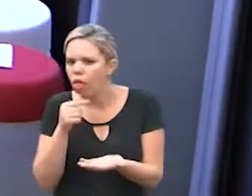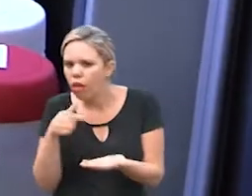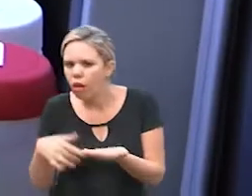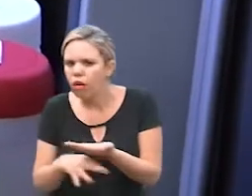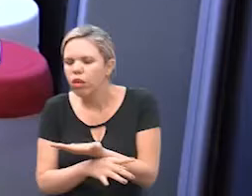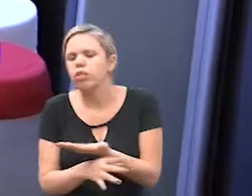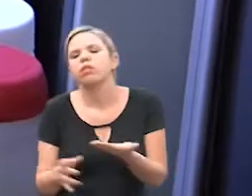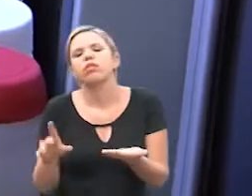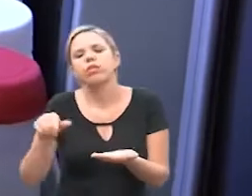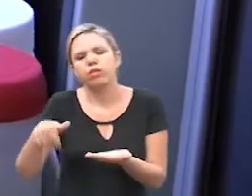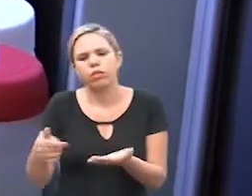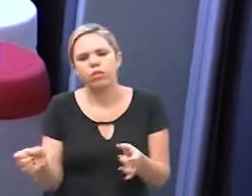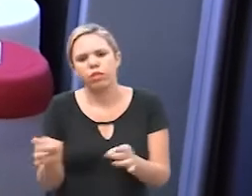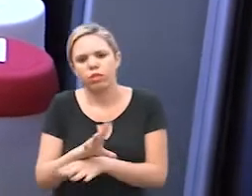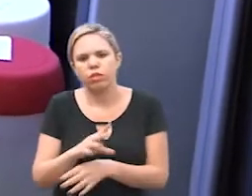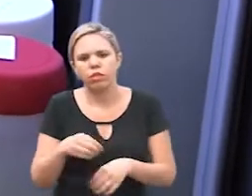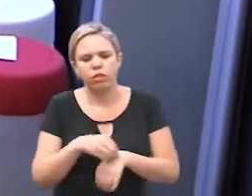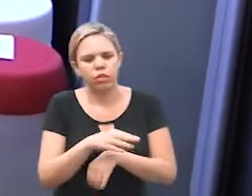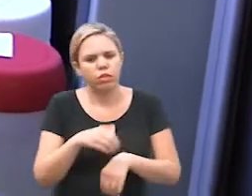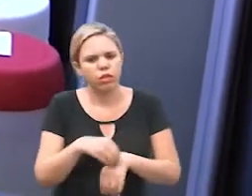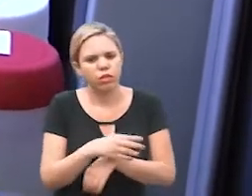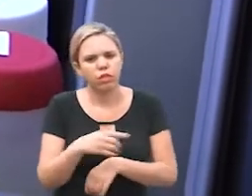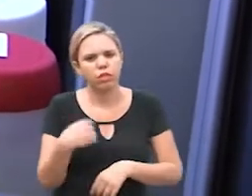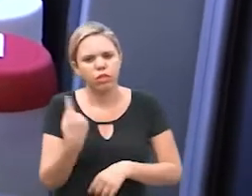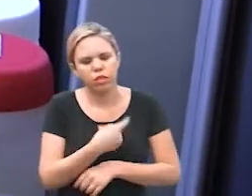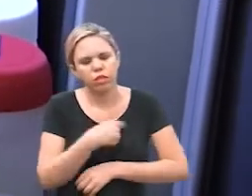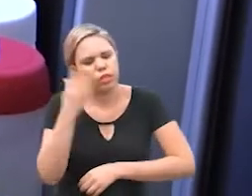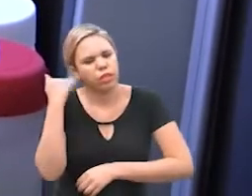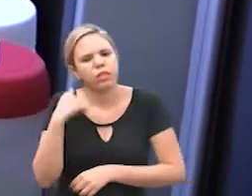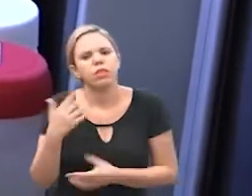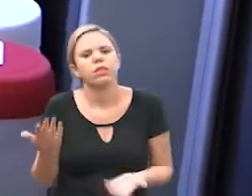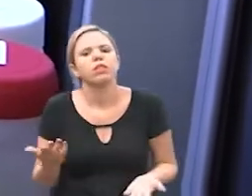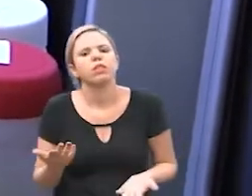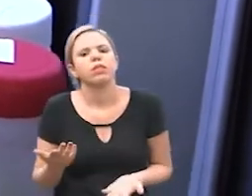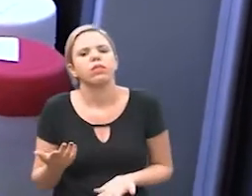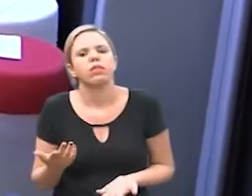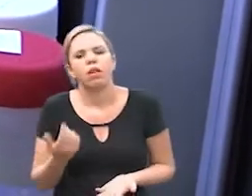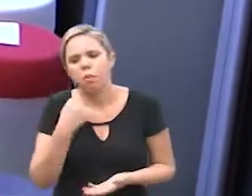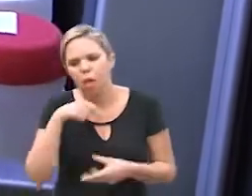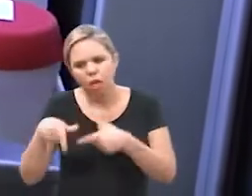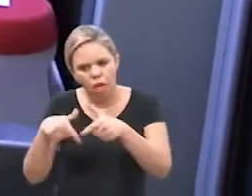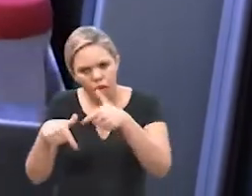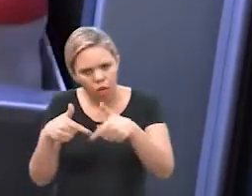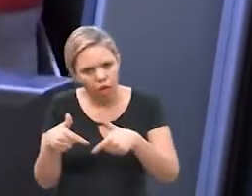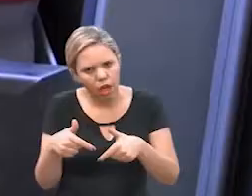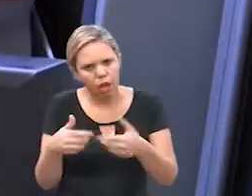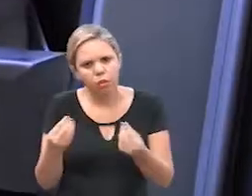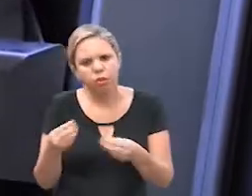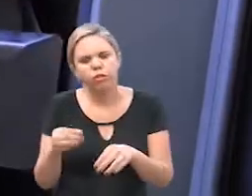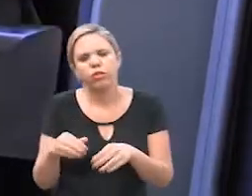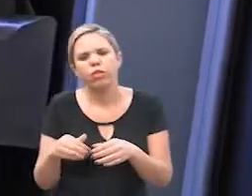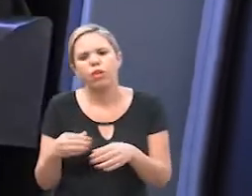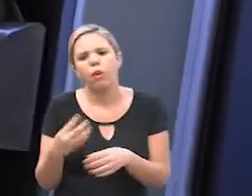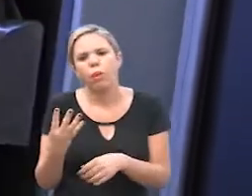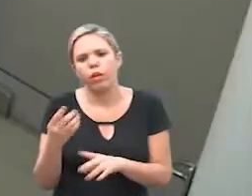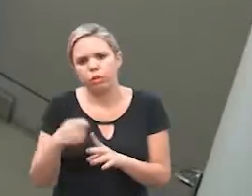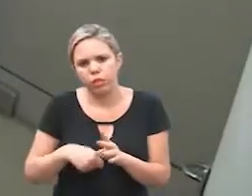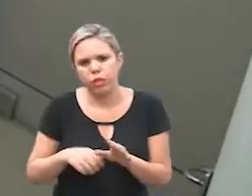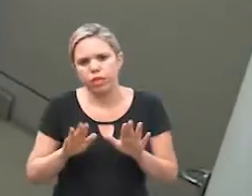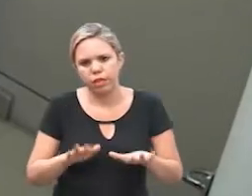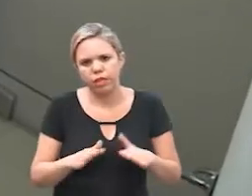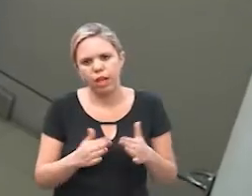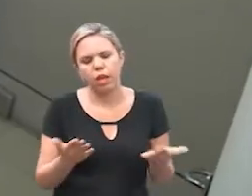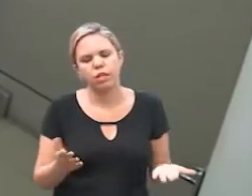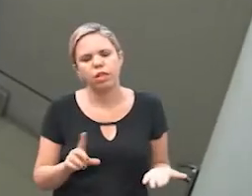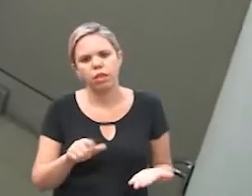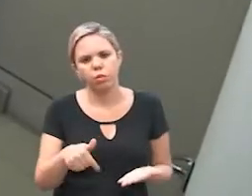para o bebê. Olha, você deu até uma dica, né? A gente sabe que as mães, muitas trabalham, né? Ficam ali um tempo de 4 meses com o